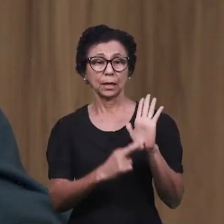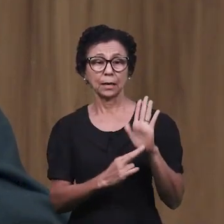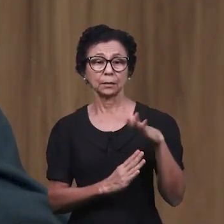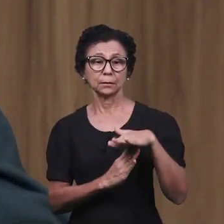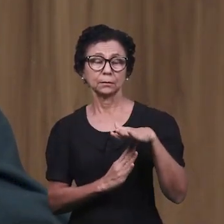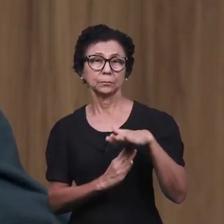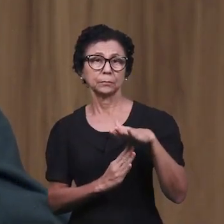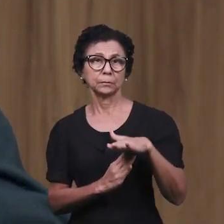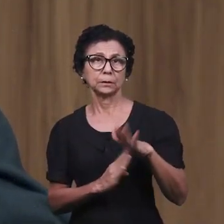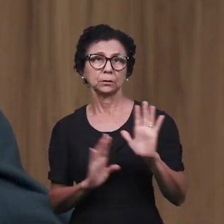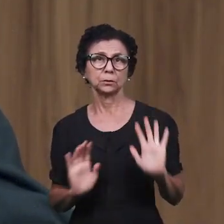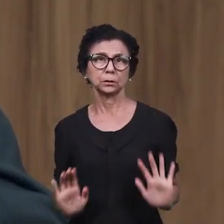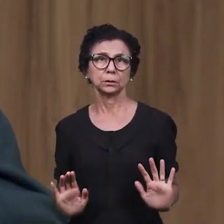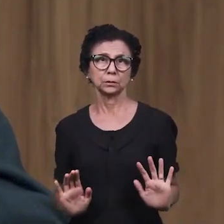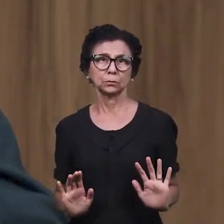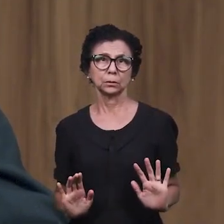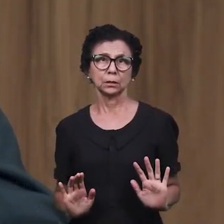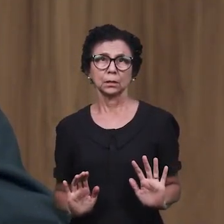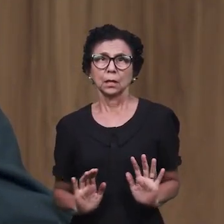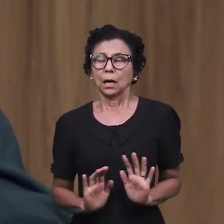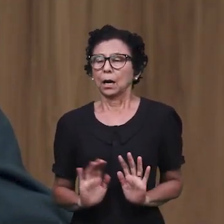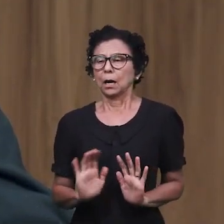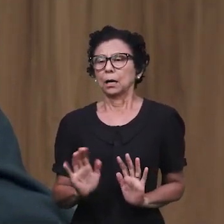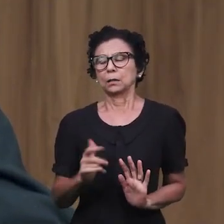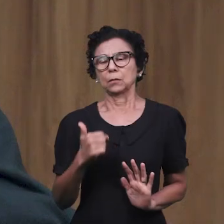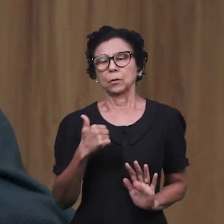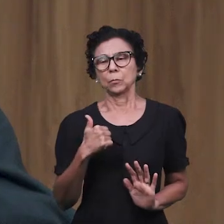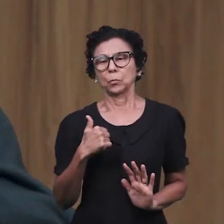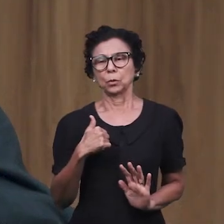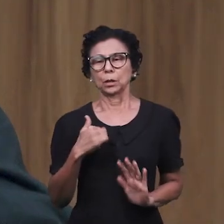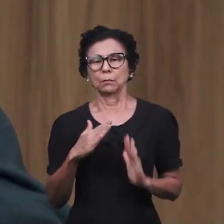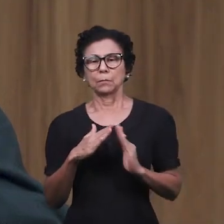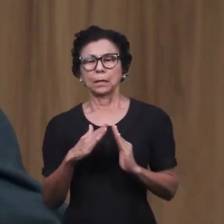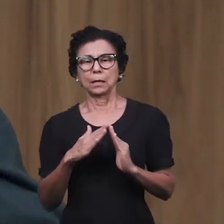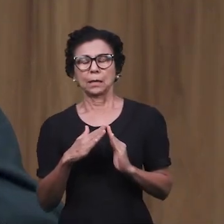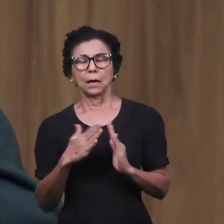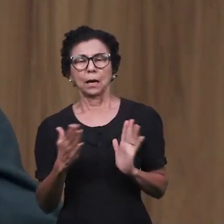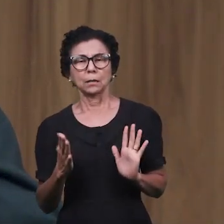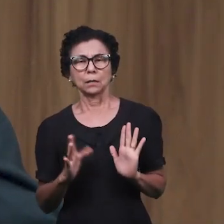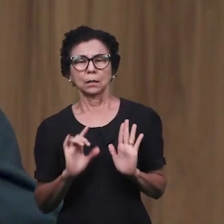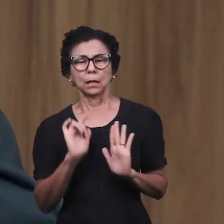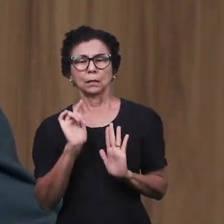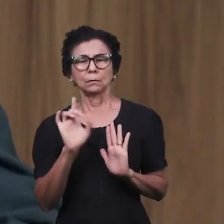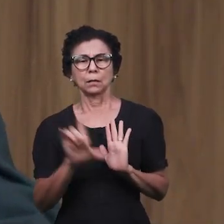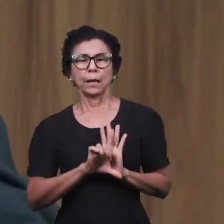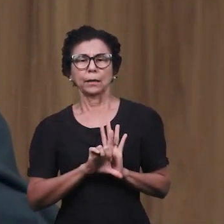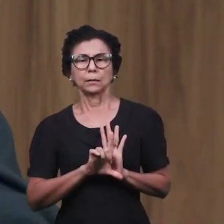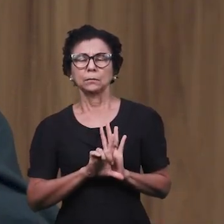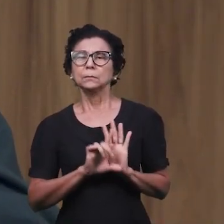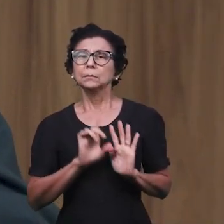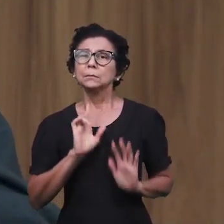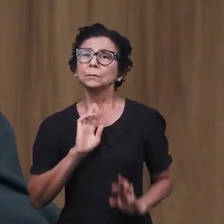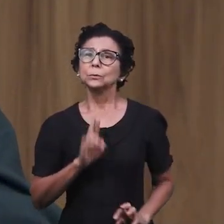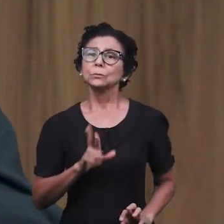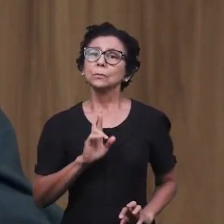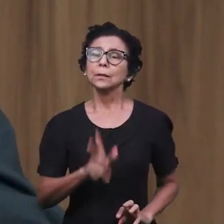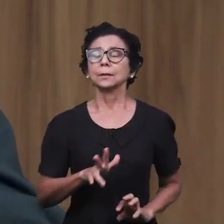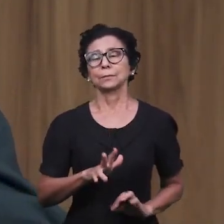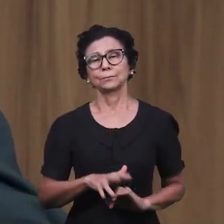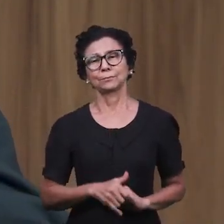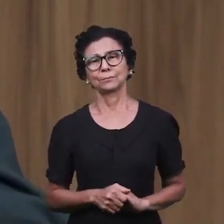é no sentido de nós sermos apenas legisladores da nossa casa, mas no sentido de colocar aqui condições que